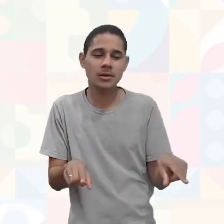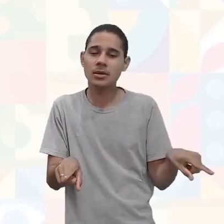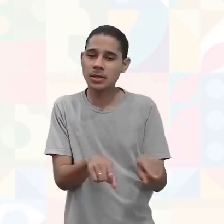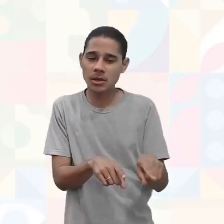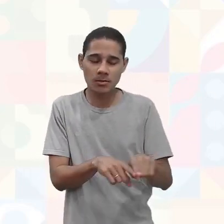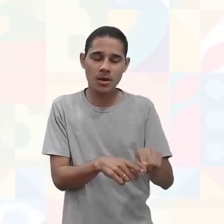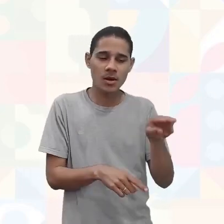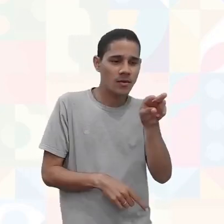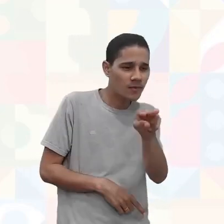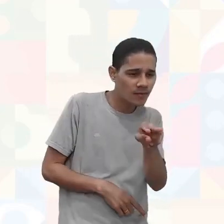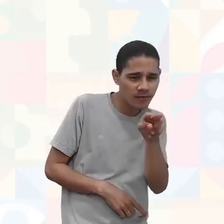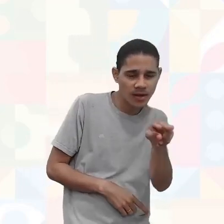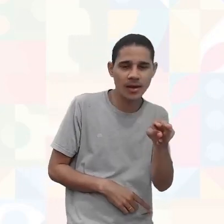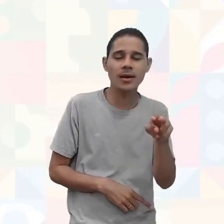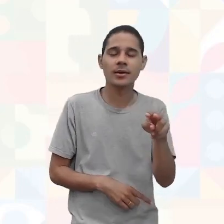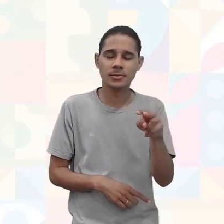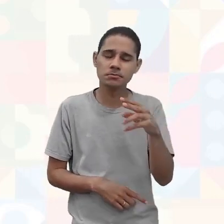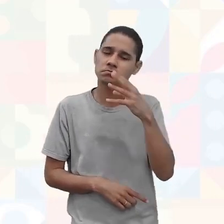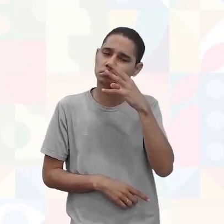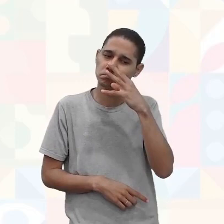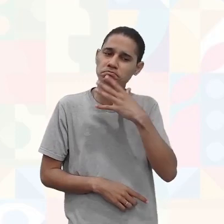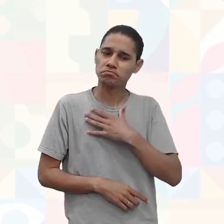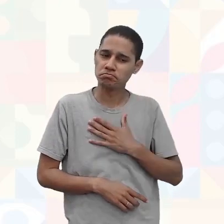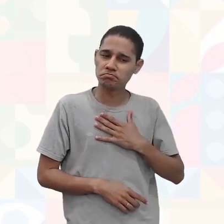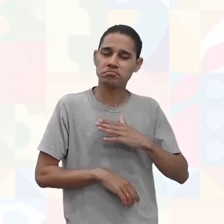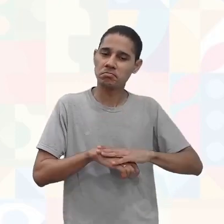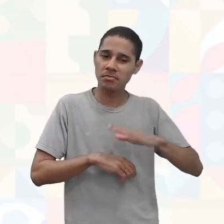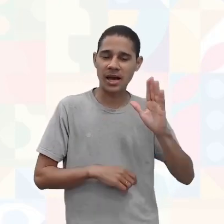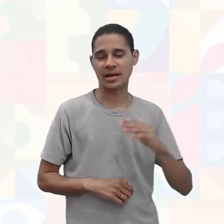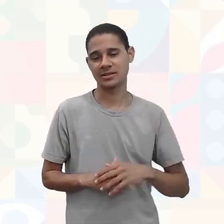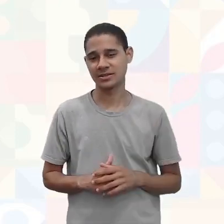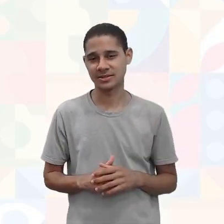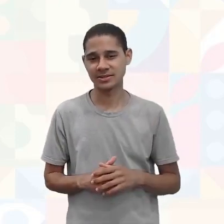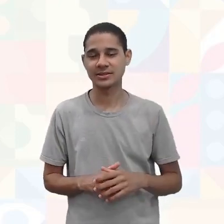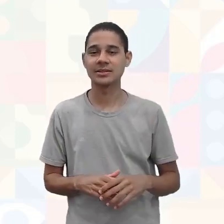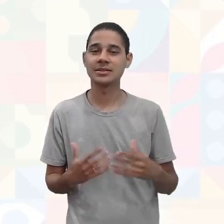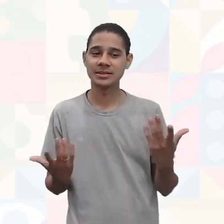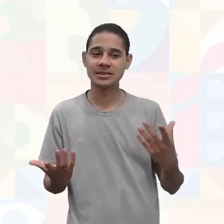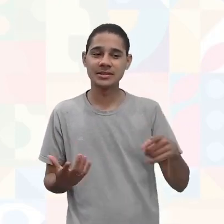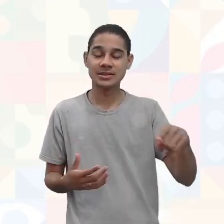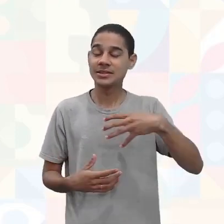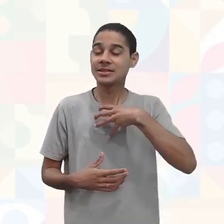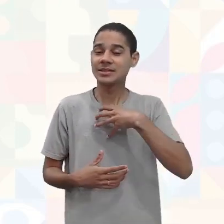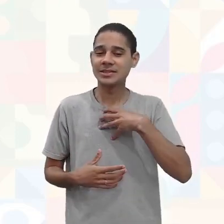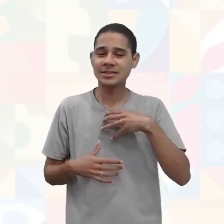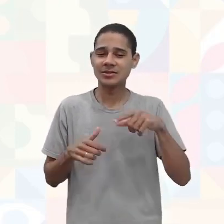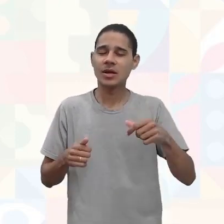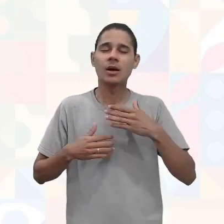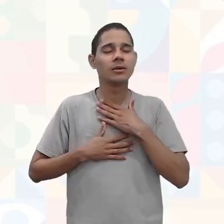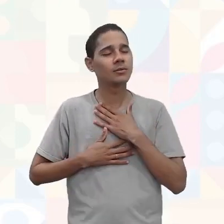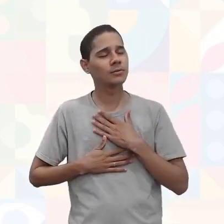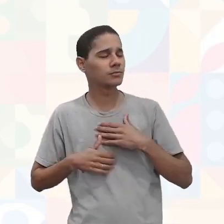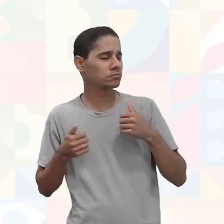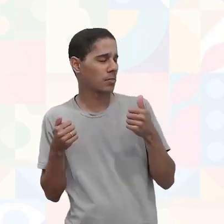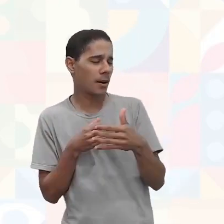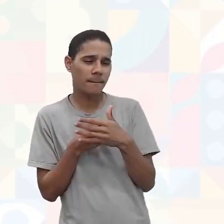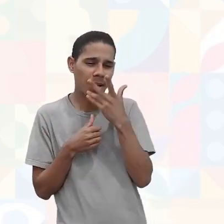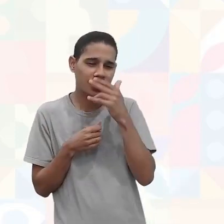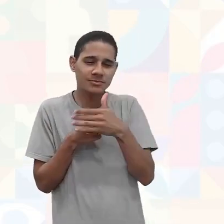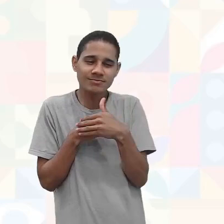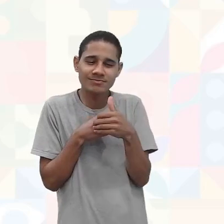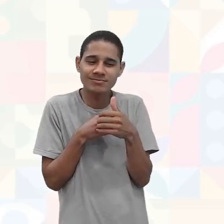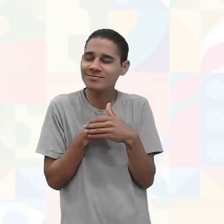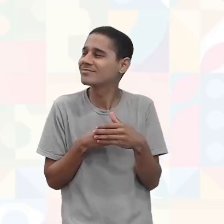visual muito mais interessante, né, para a gente realmente estar se sentindo um ambiente mais acolhido, mais projetado